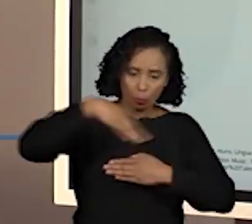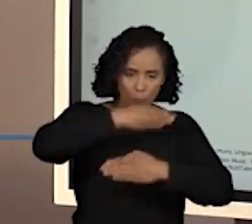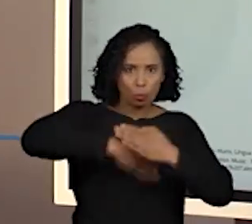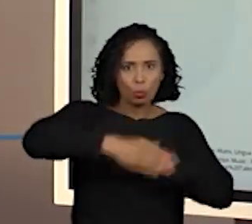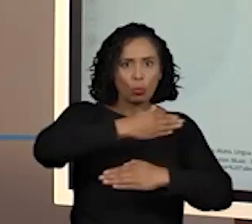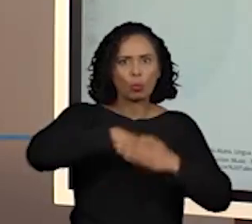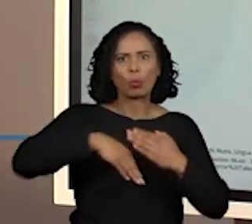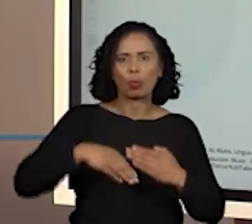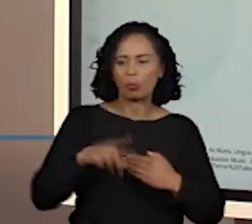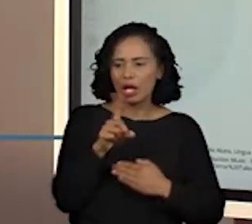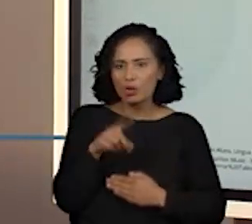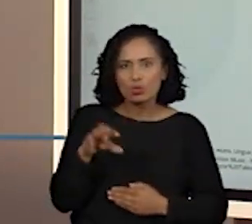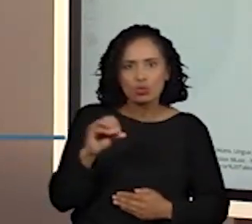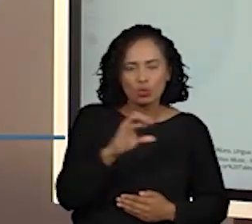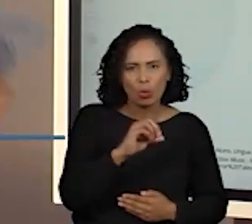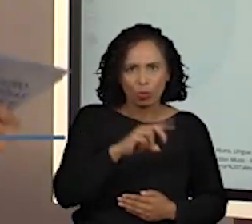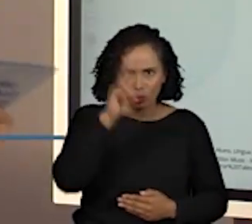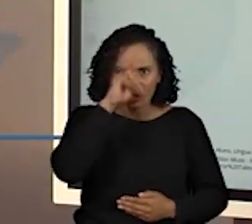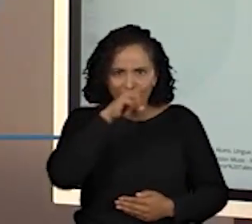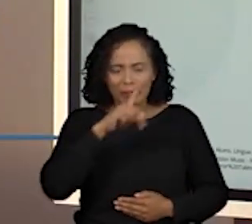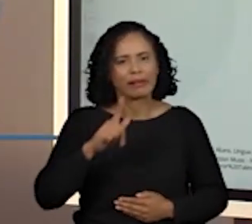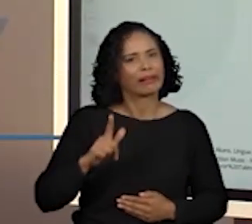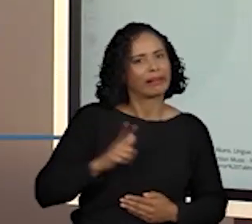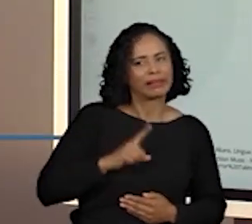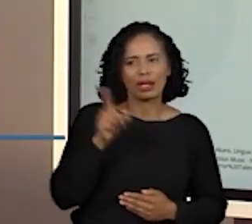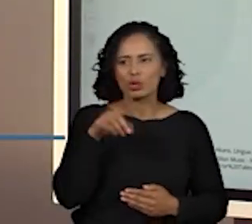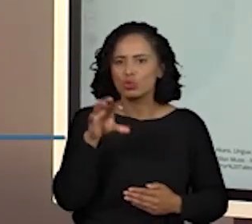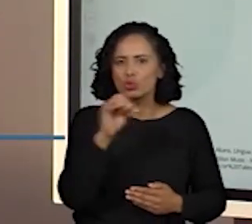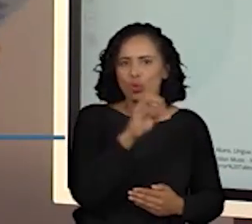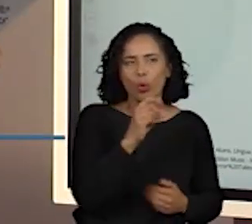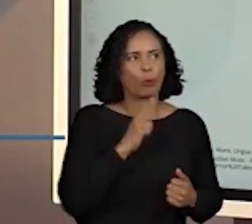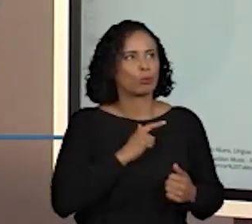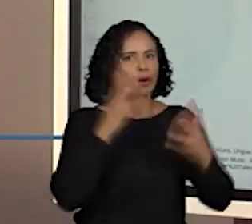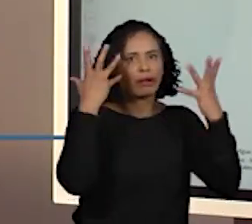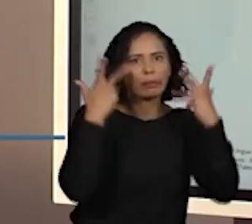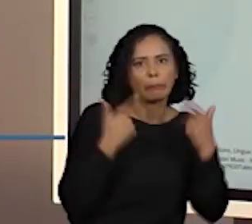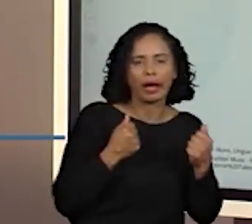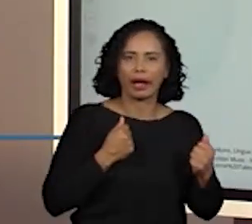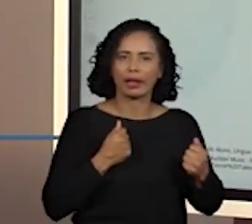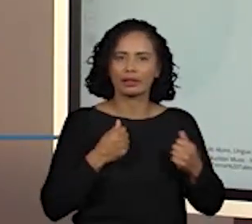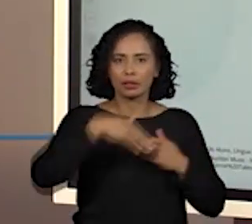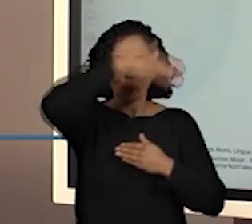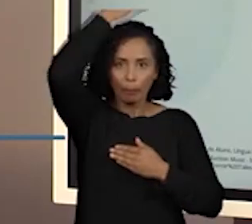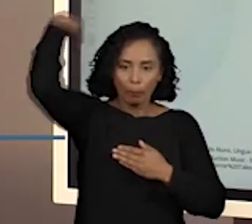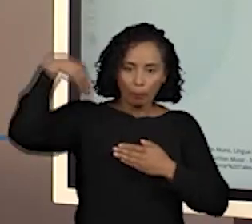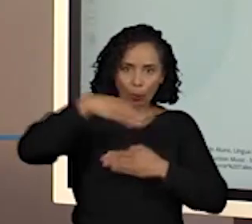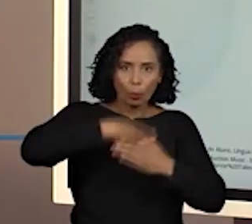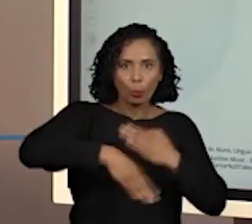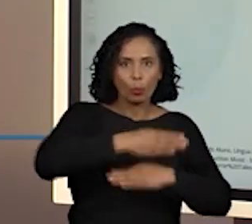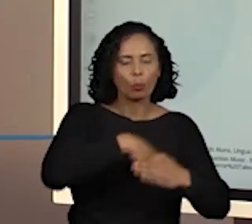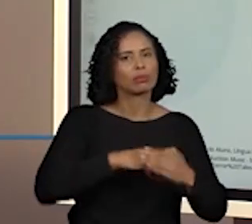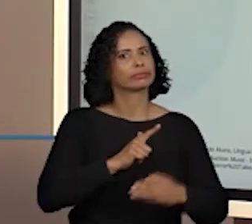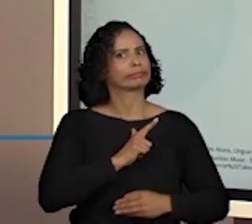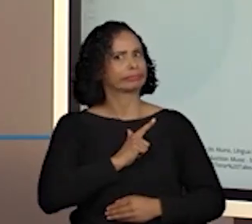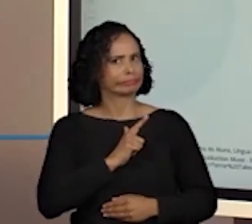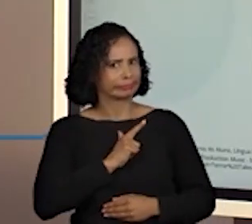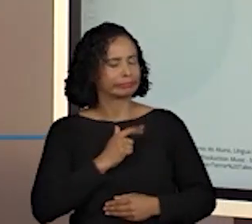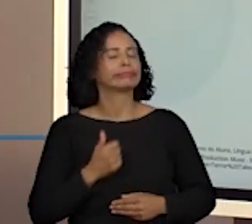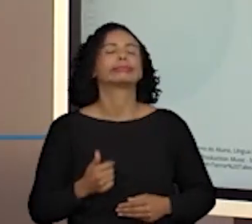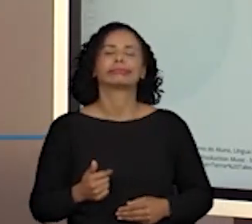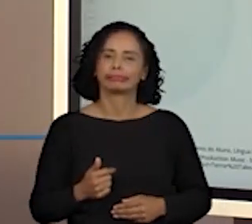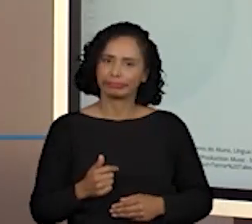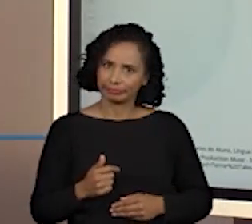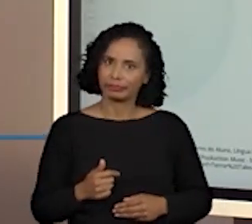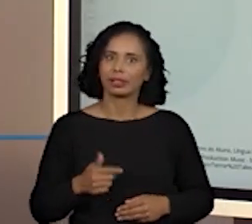Zoológico. Tinha múmia, tinha zoológico, tinha animais? Sim, a Múmia do Zoológico. O conto A Múmia